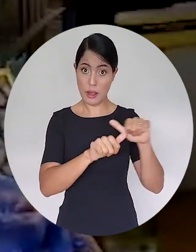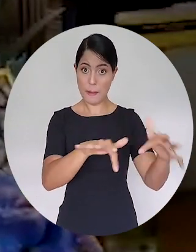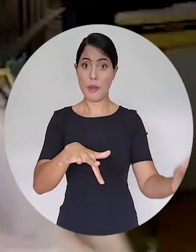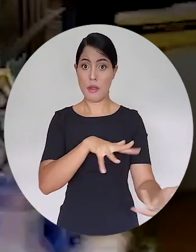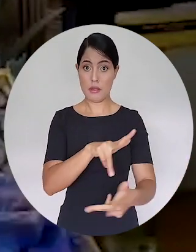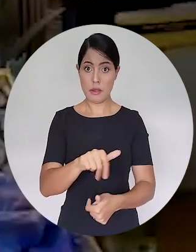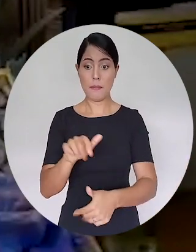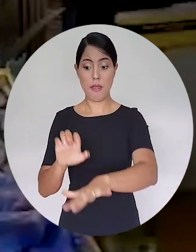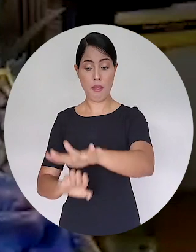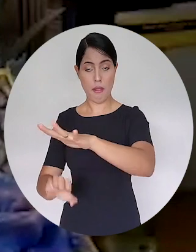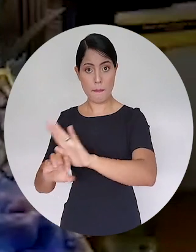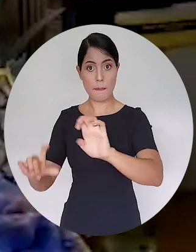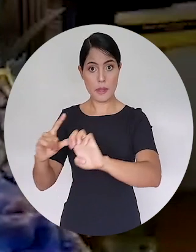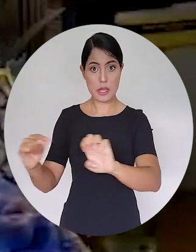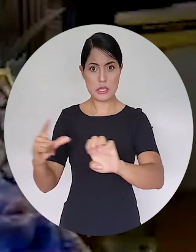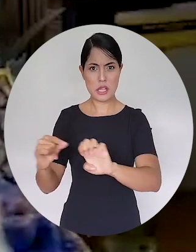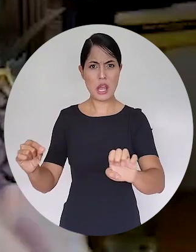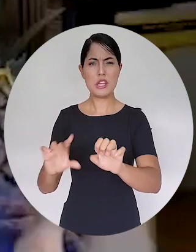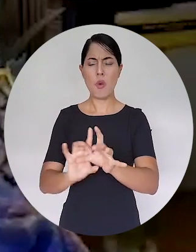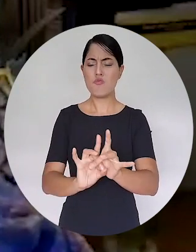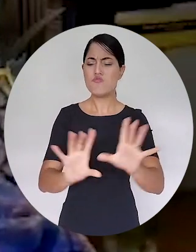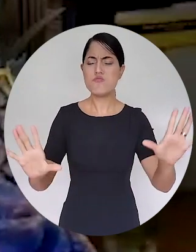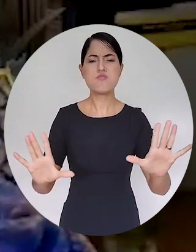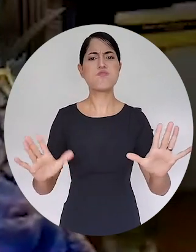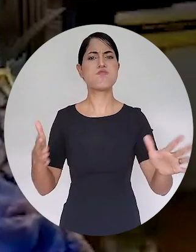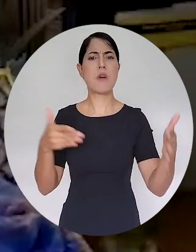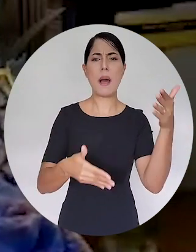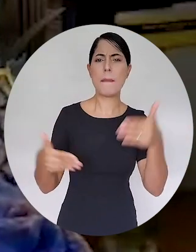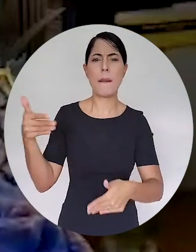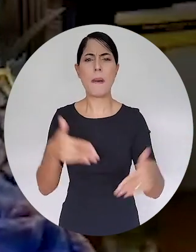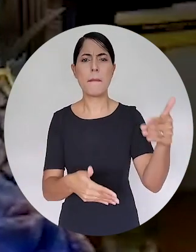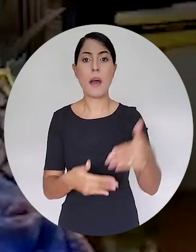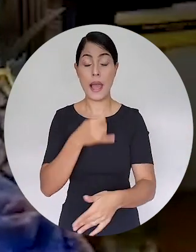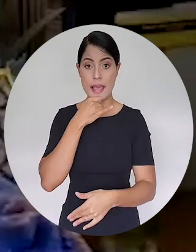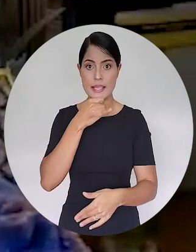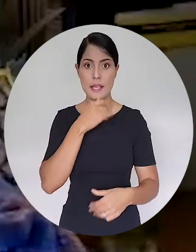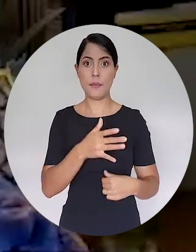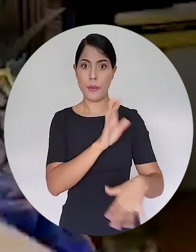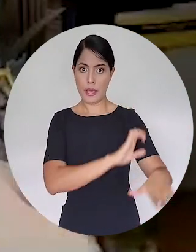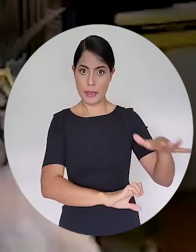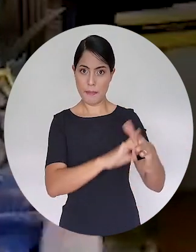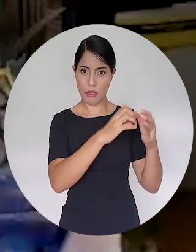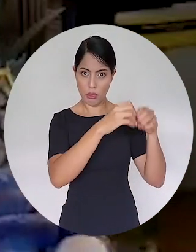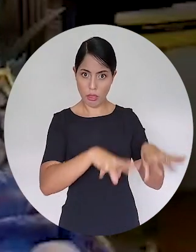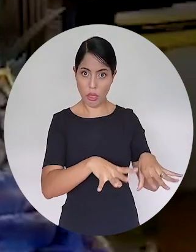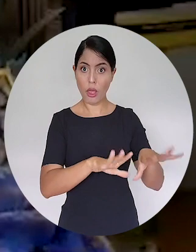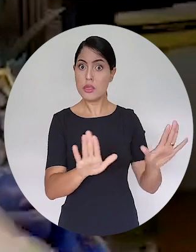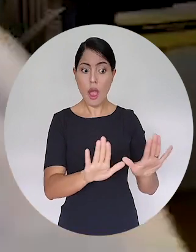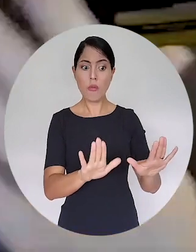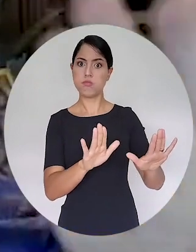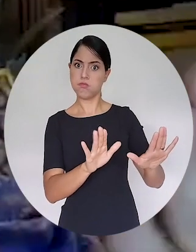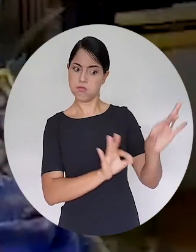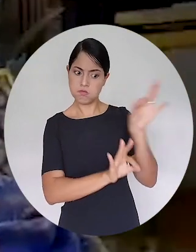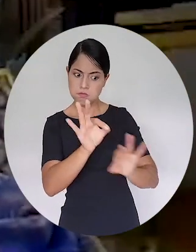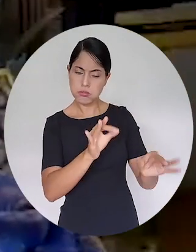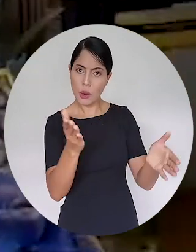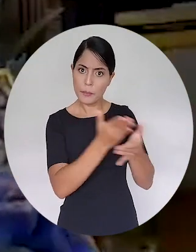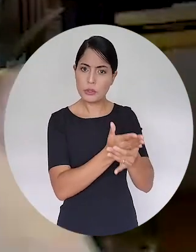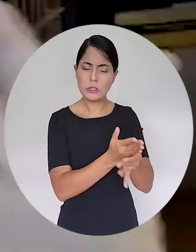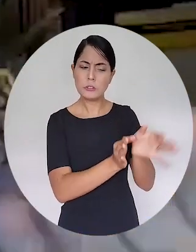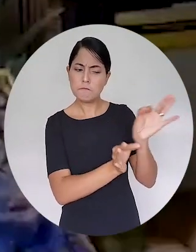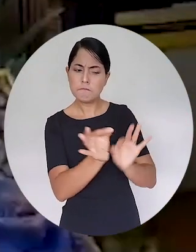empresarial, dentro do âmbito de, quando a gente fala em recuperação empresarial, recuperação de empresas, mais ainda, o CNJ,